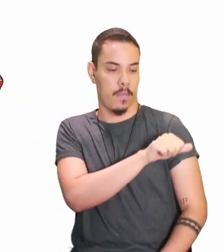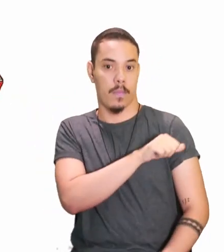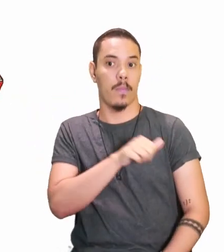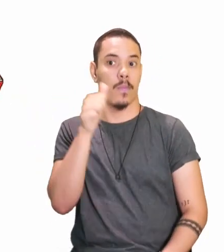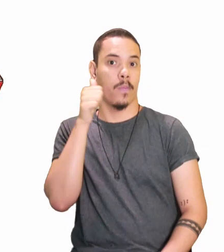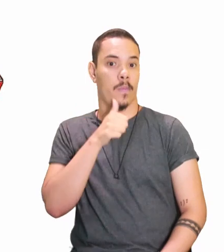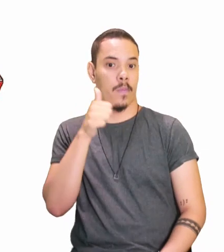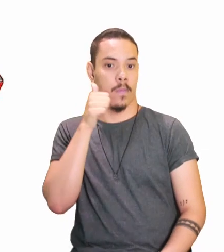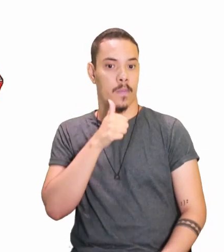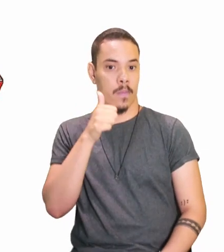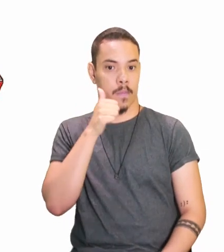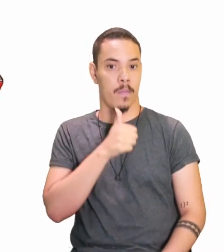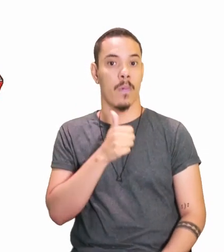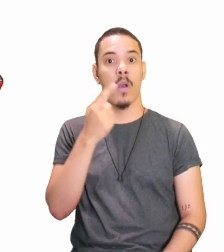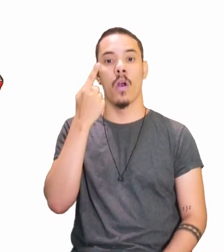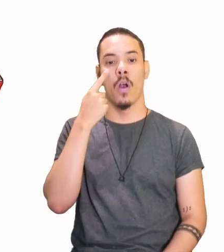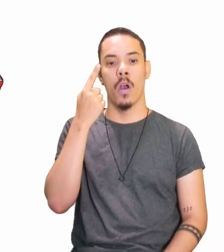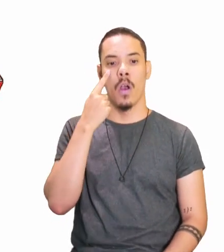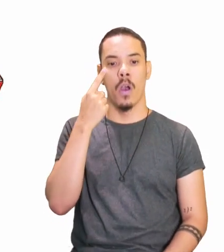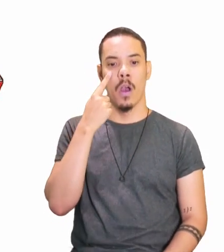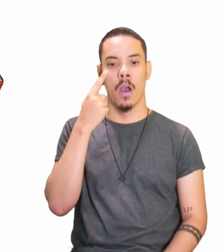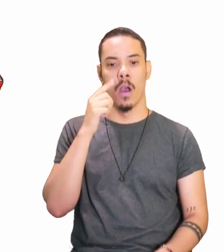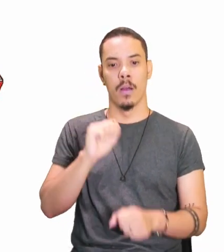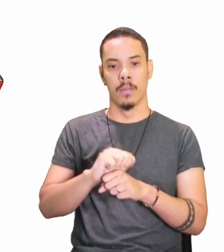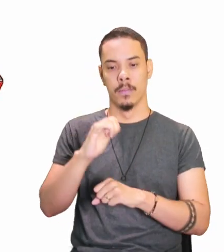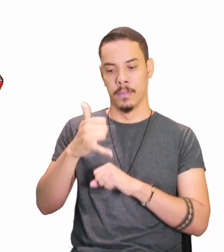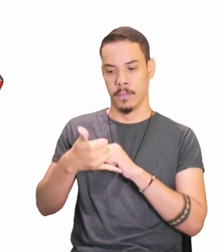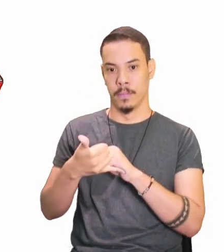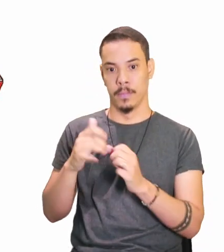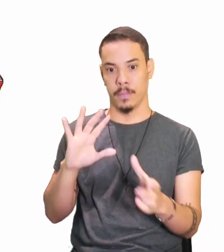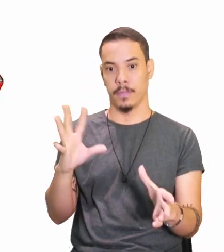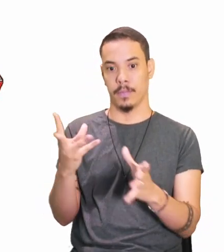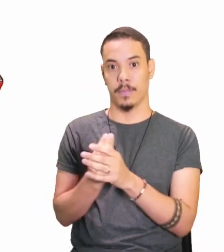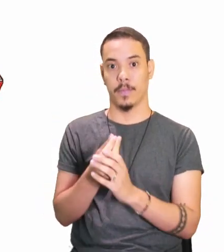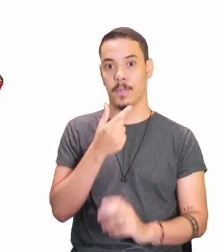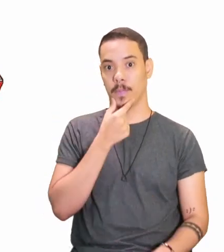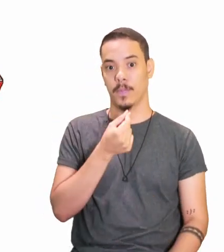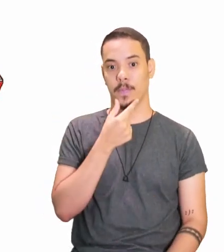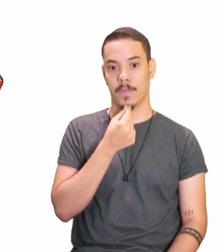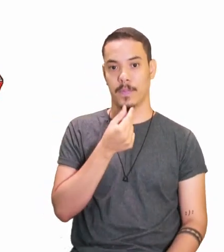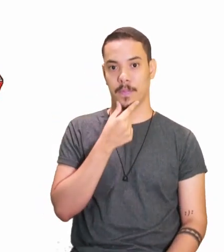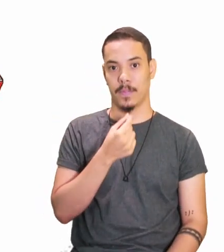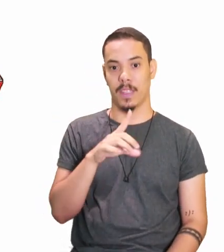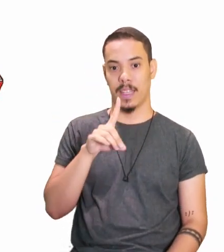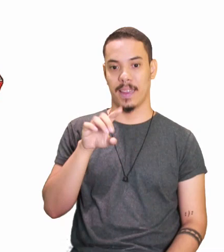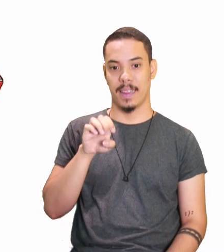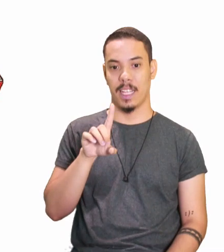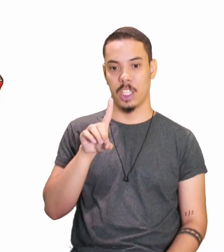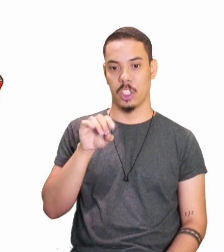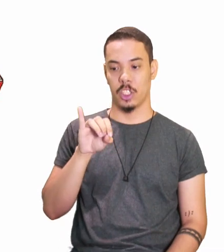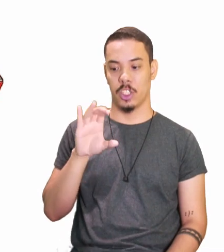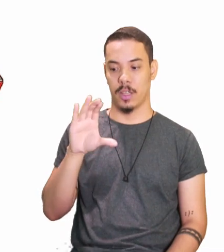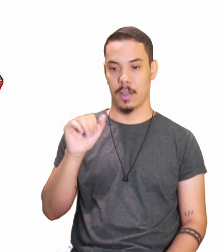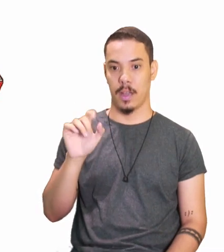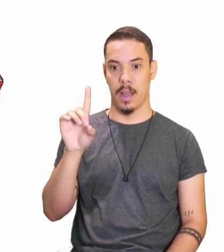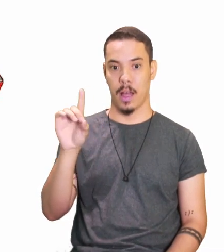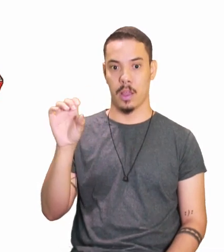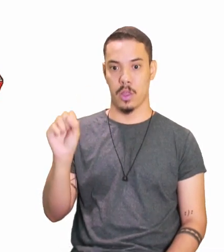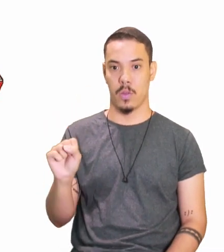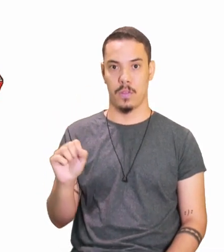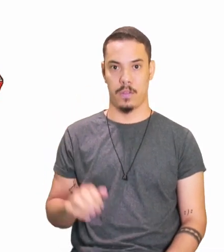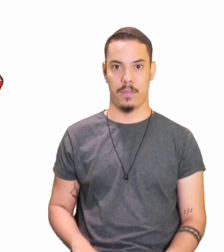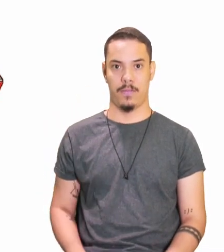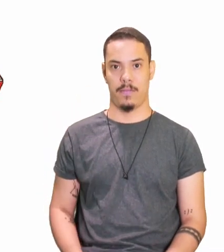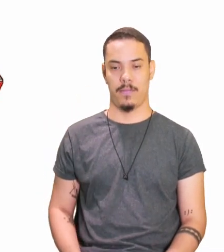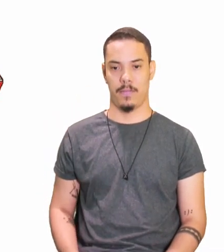feminino. Olha o adjetivo, ficou plural masculino. Ó, a regrinha, ou vai para